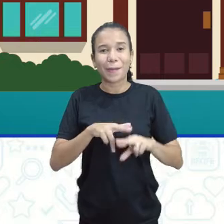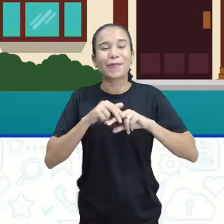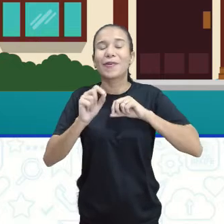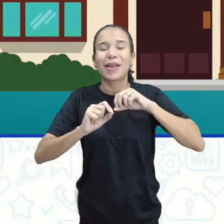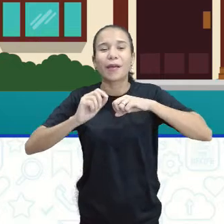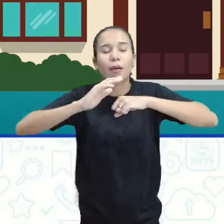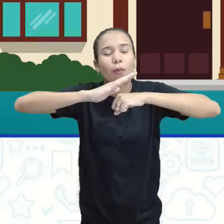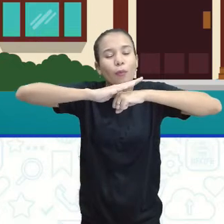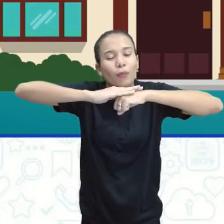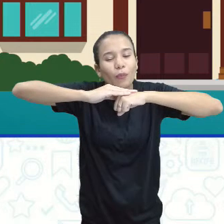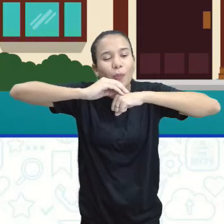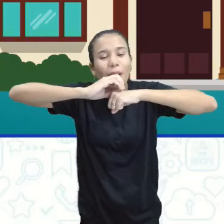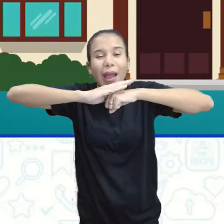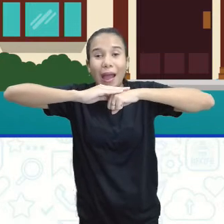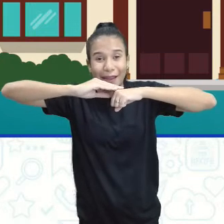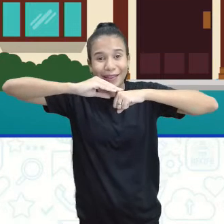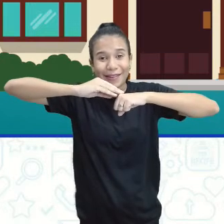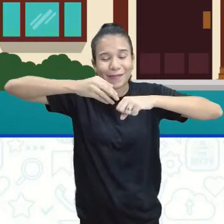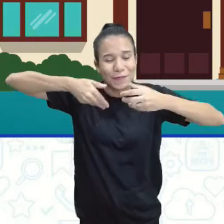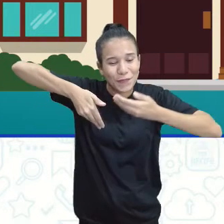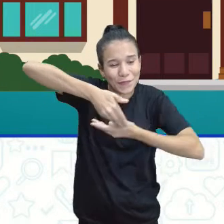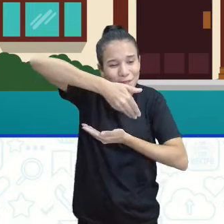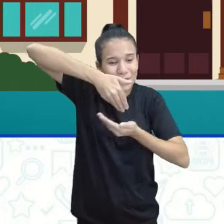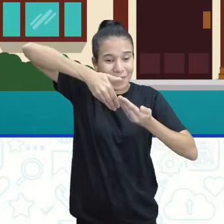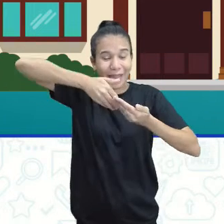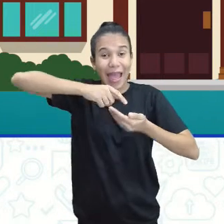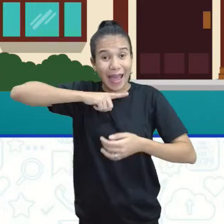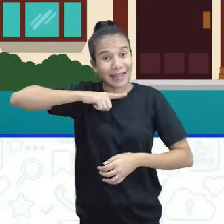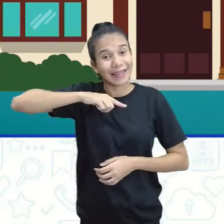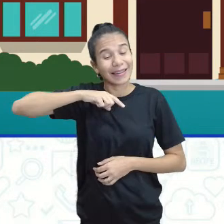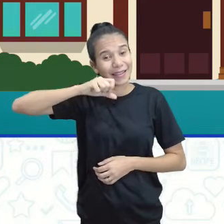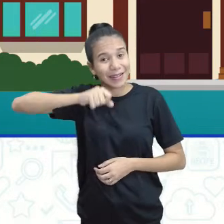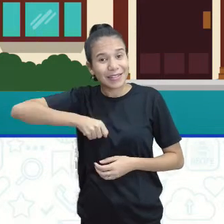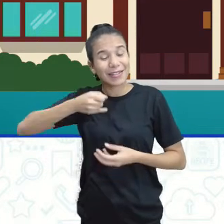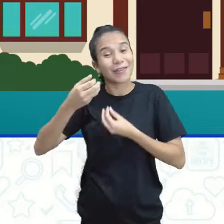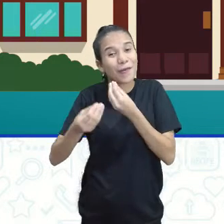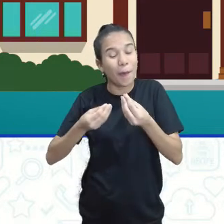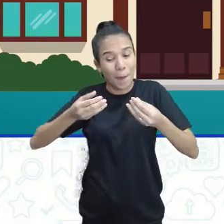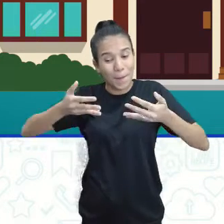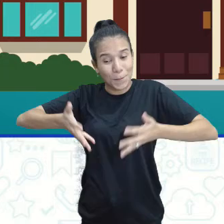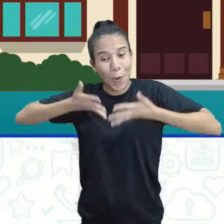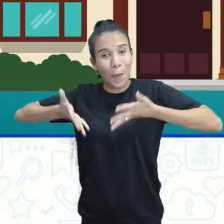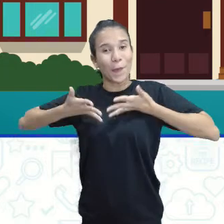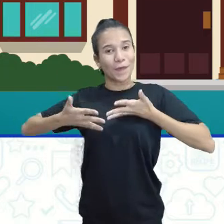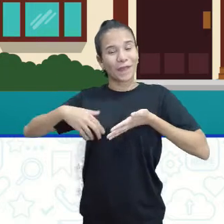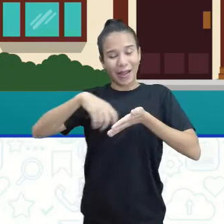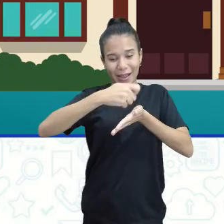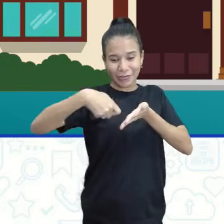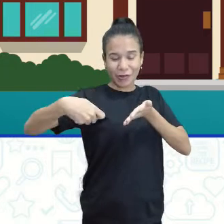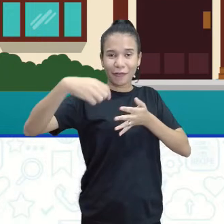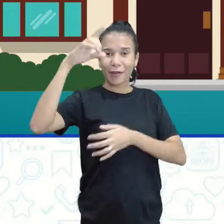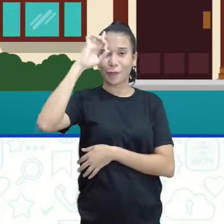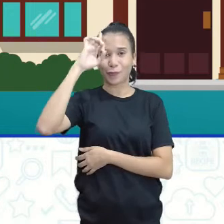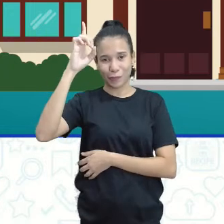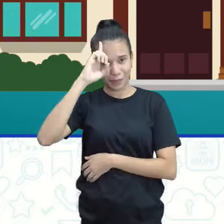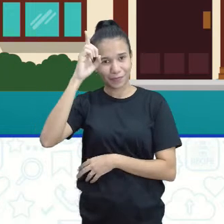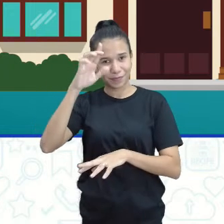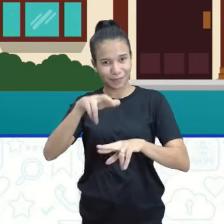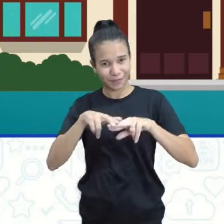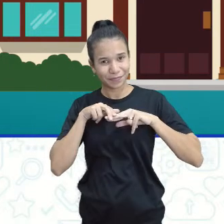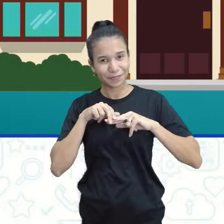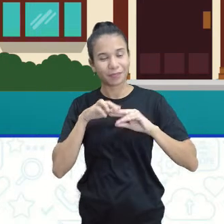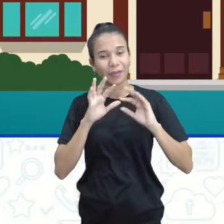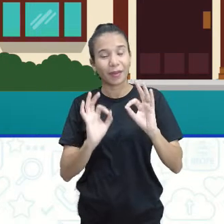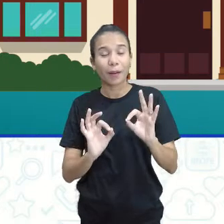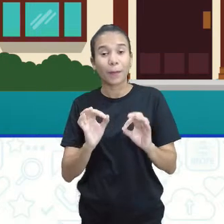afeto. E porque aí ela ganhou o diário, que aí a motivou a escrever todos os dias, né?